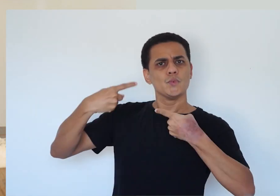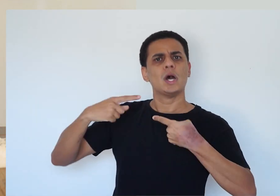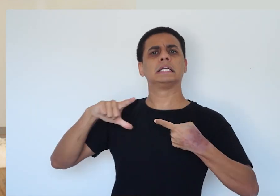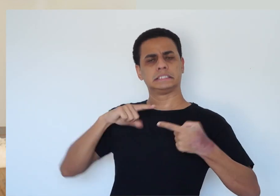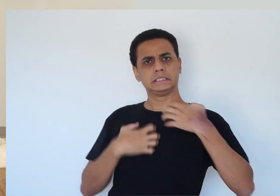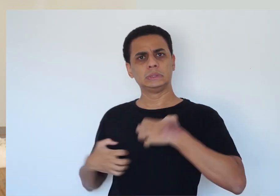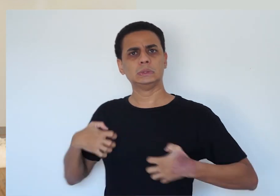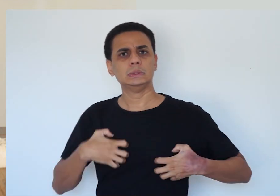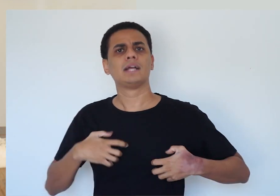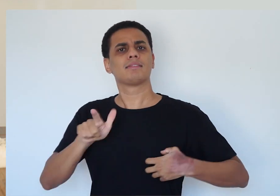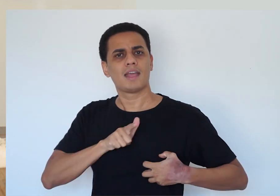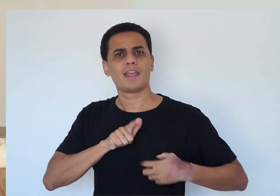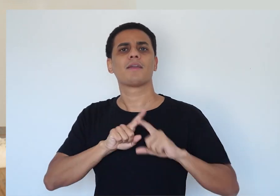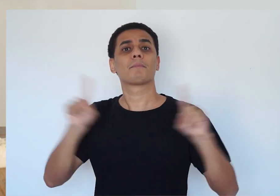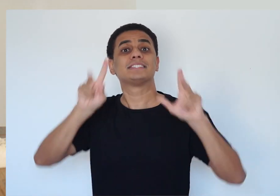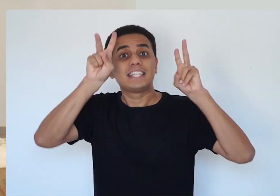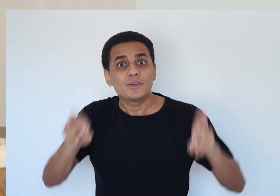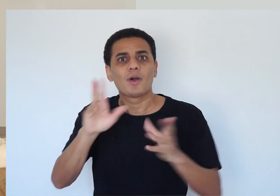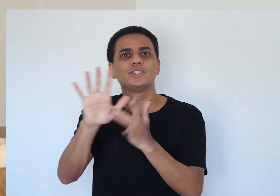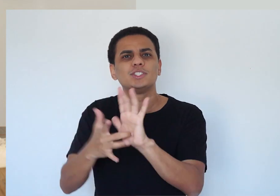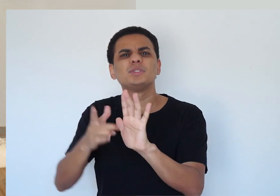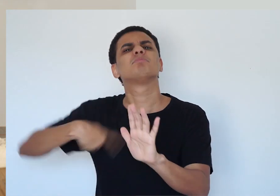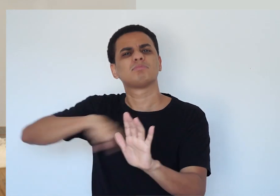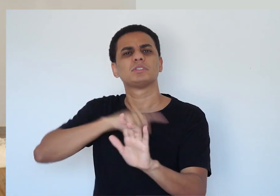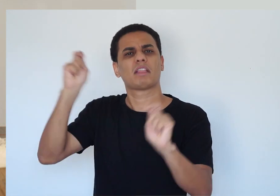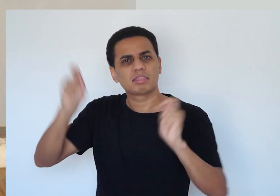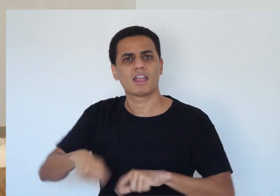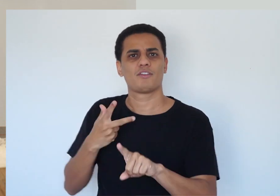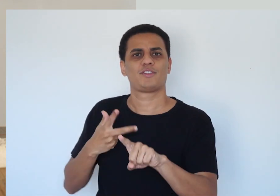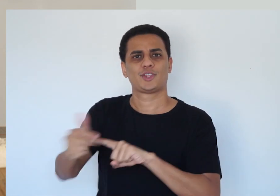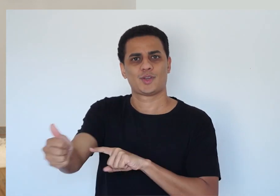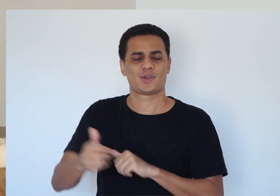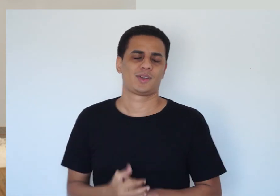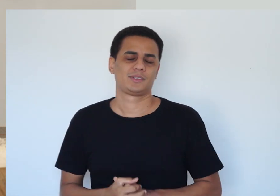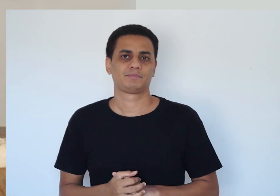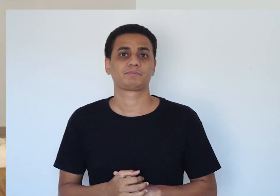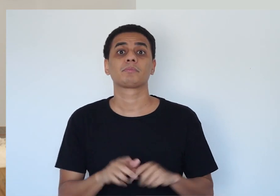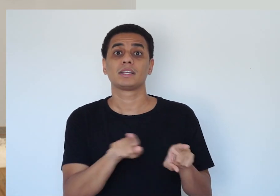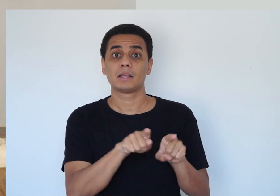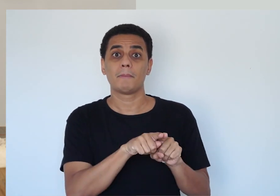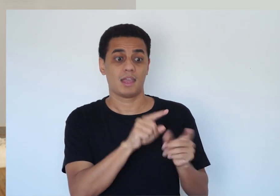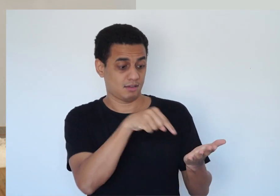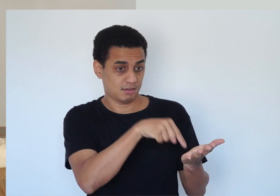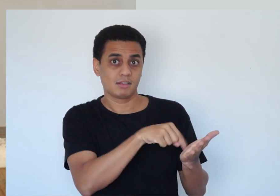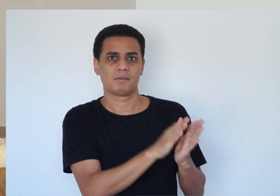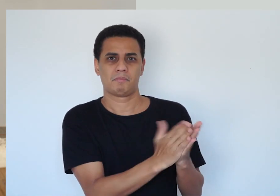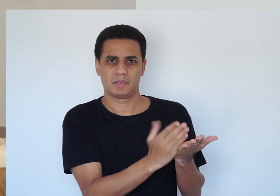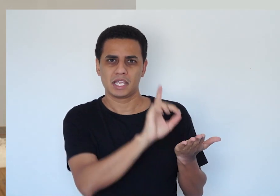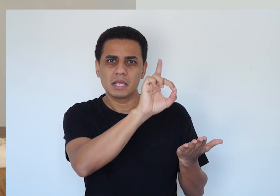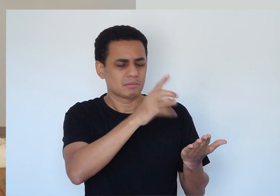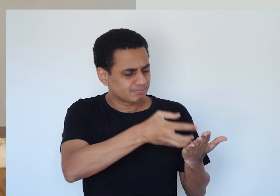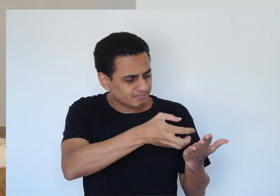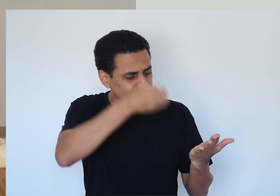nós podemos ter certeza que nós podemos vencer como Jesus venceu. A segunda verdade desse texto aqui é